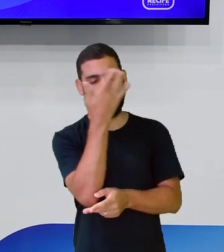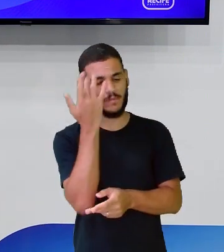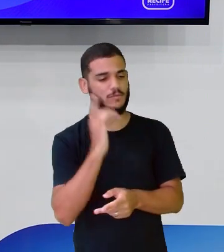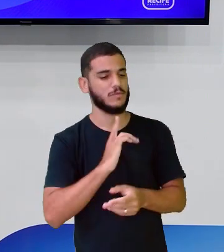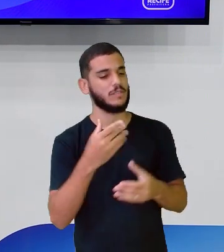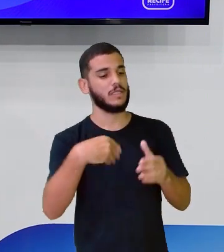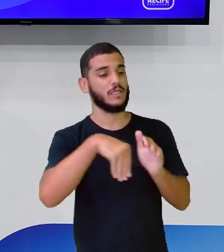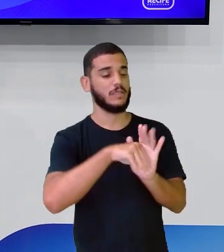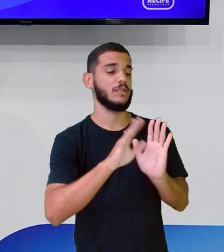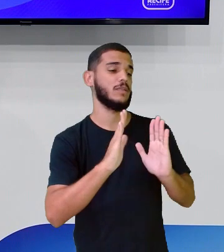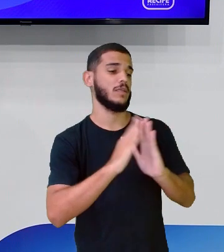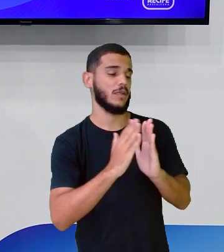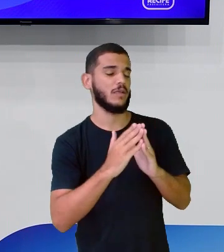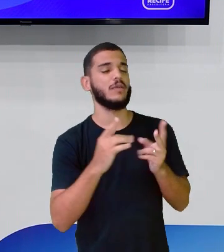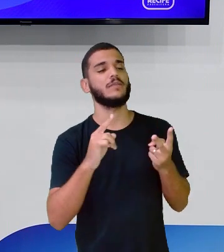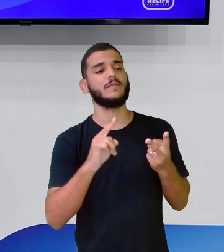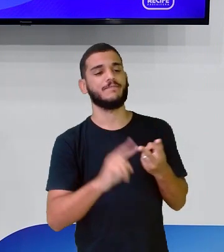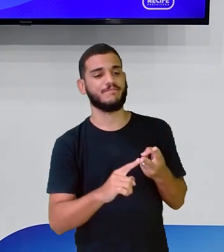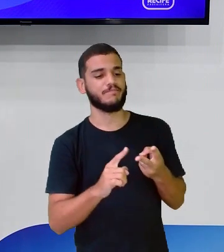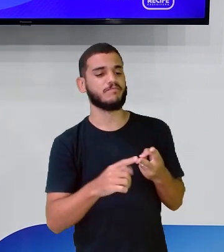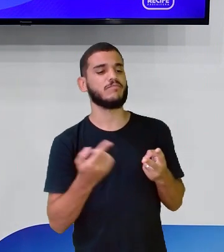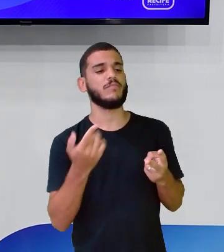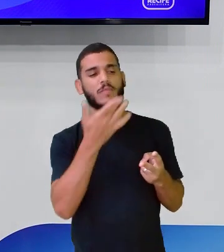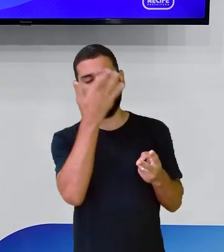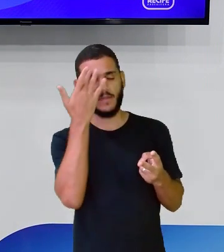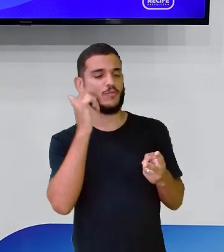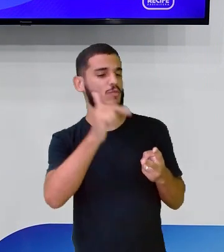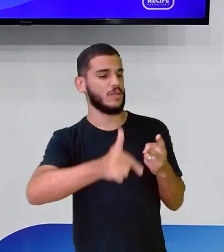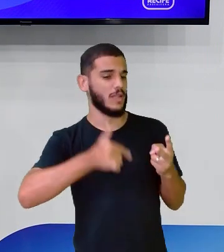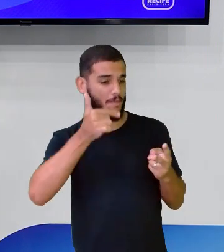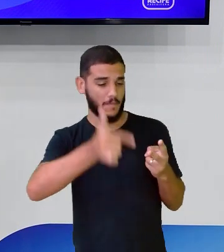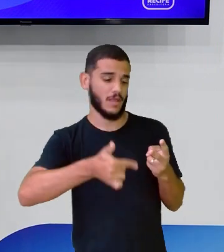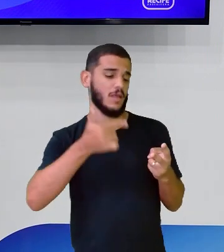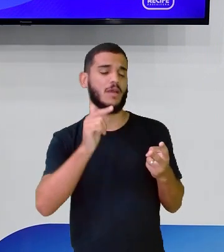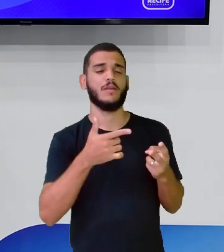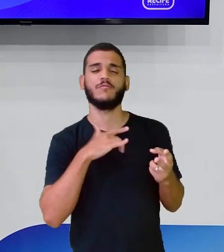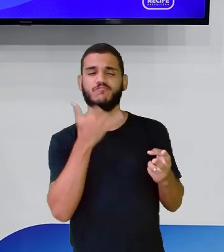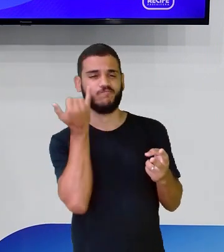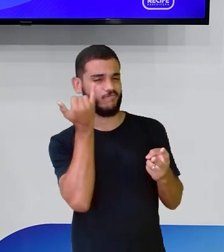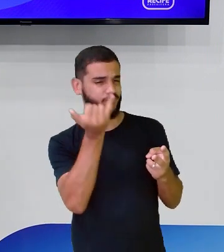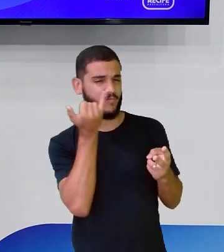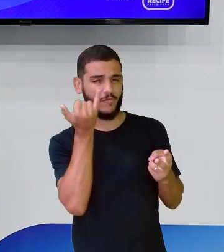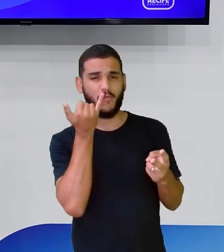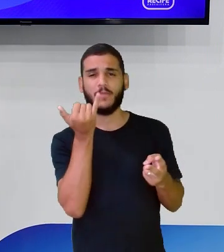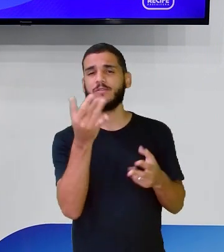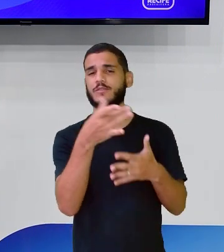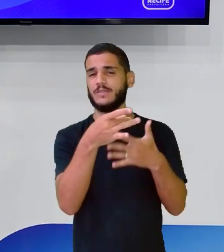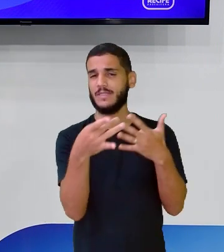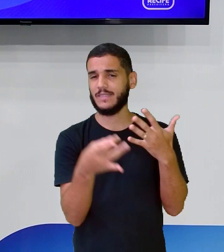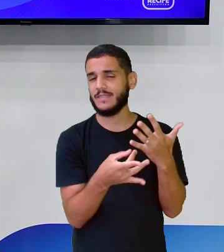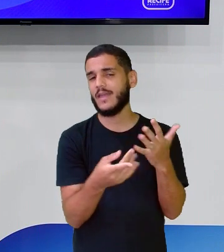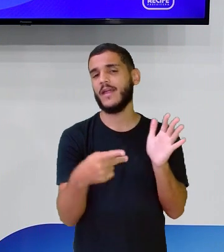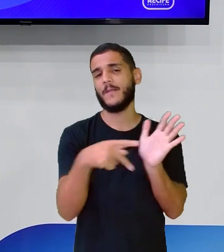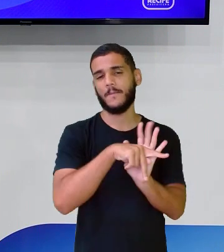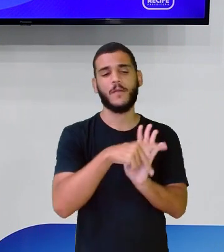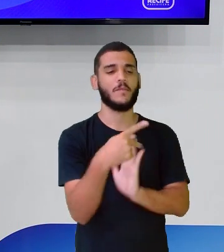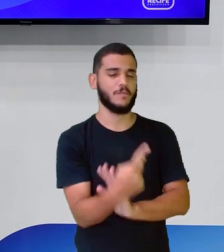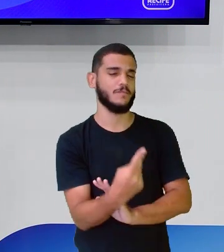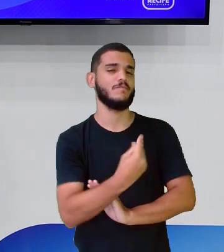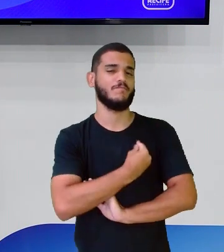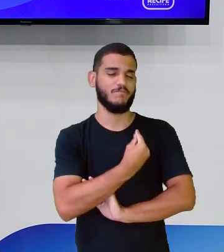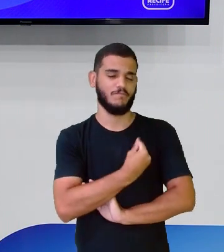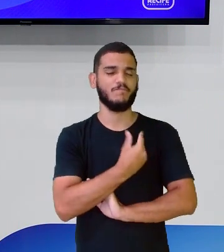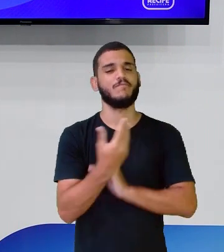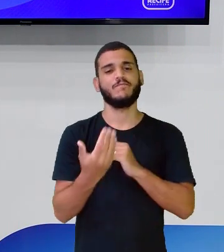sua casa, pergunta quantas pessoas trabalham, informações relacionadas ao lugar que você